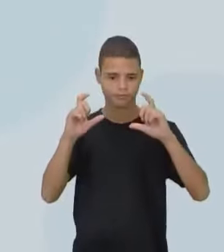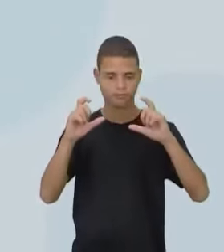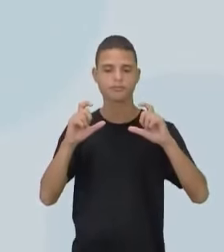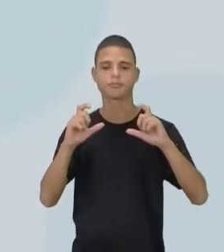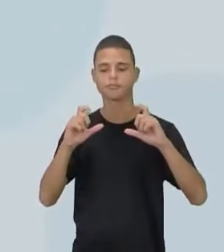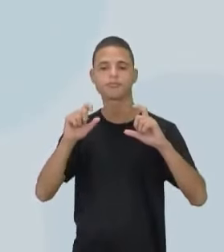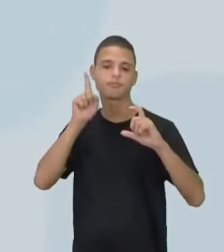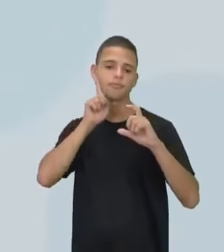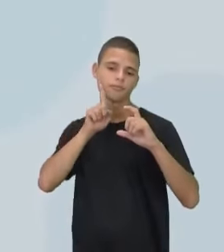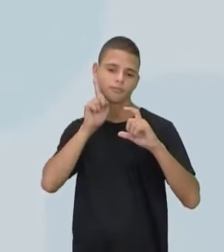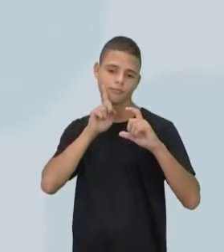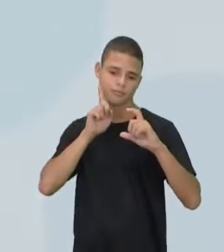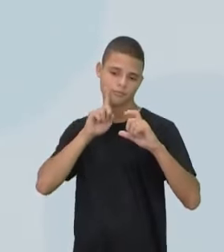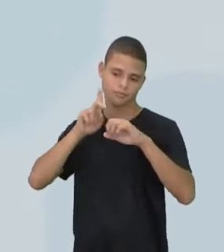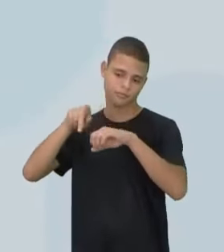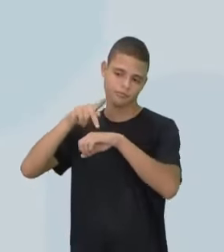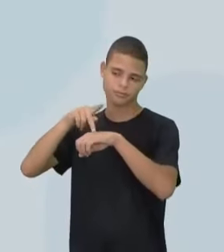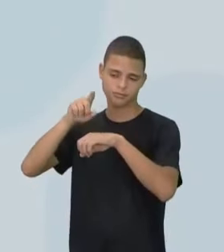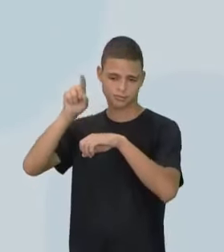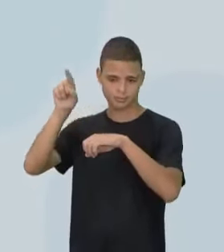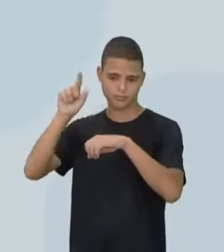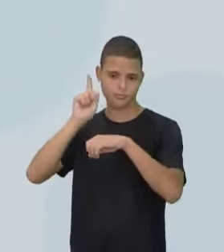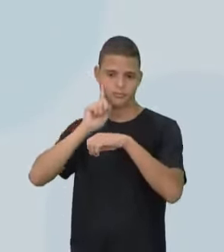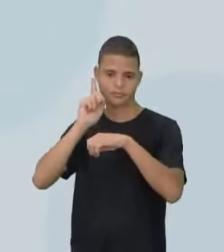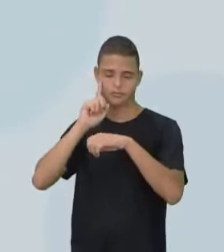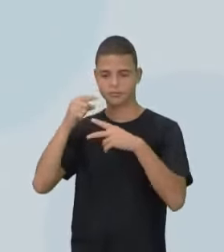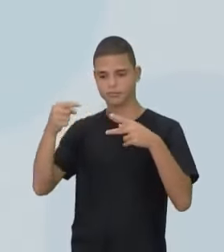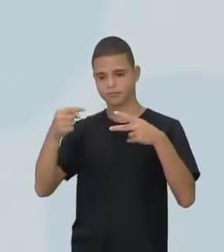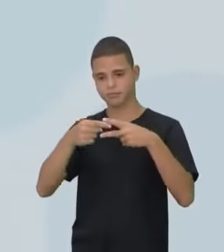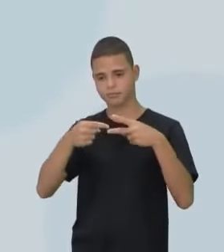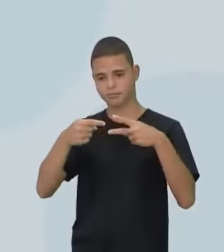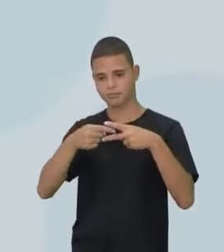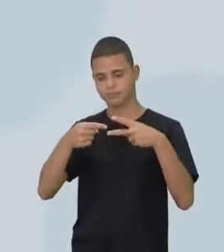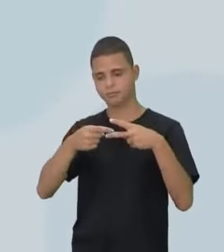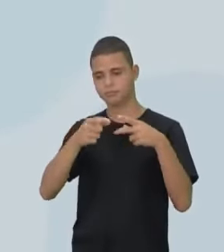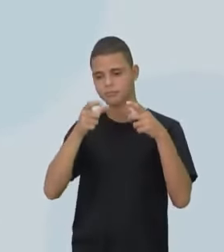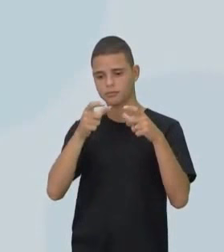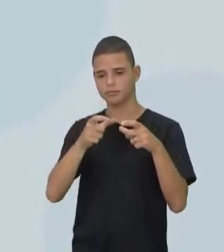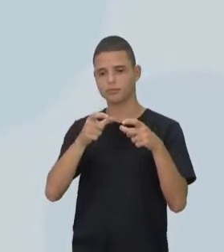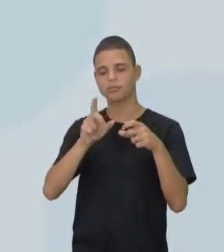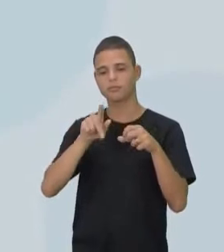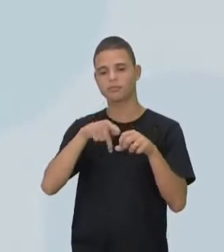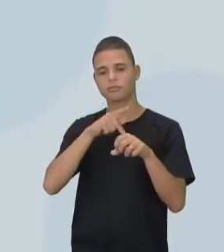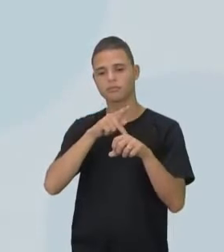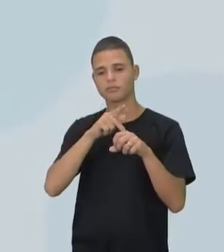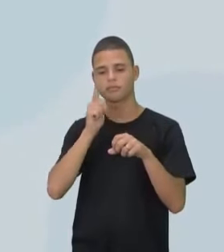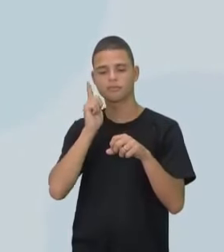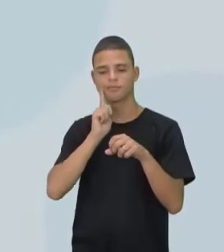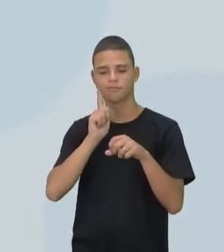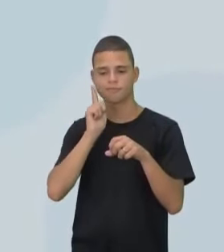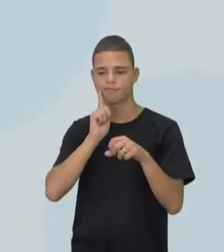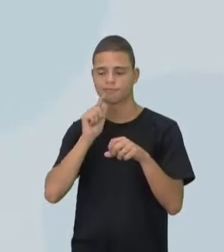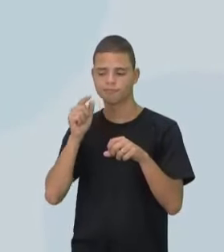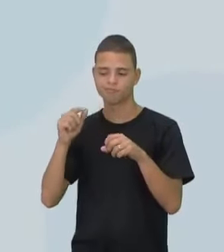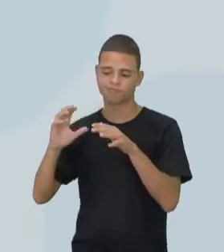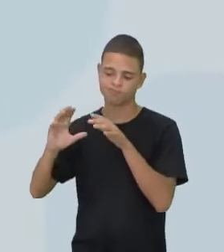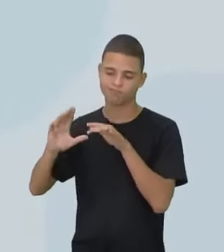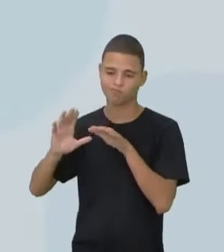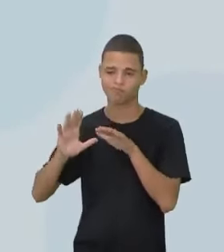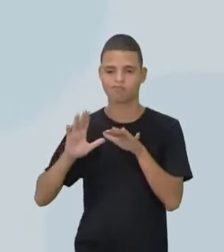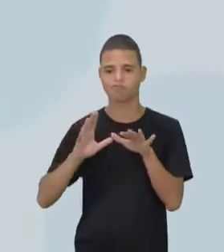Brasil, né? Mas dá para notar, a seta amarela mostra exatamente como é que essa frente se comporta, ok?